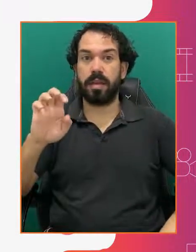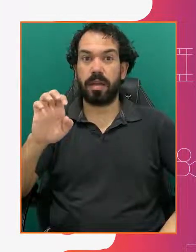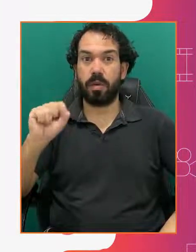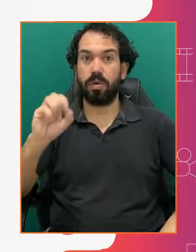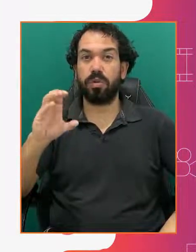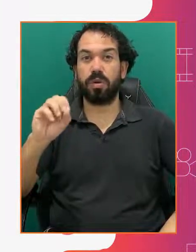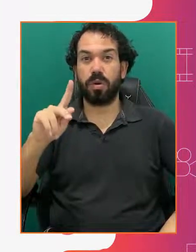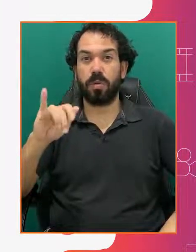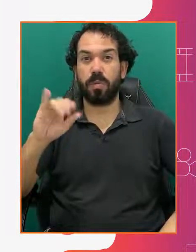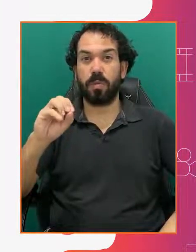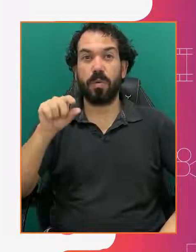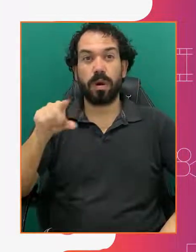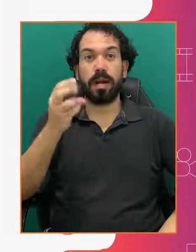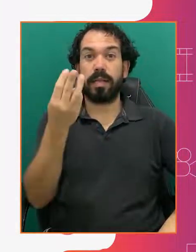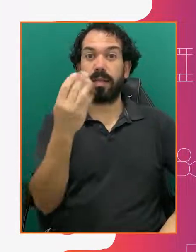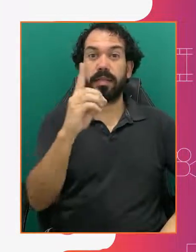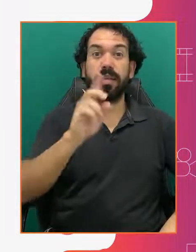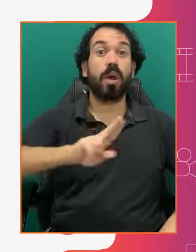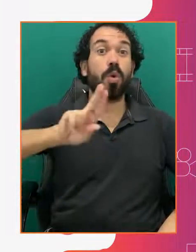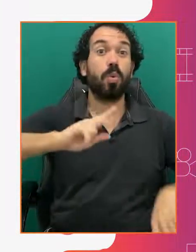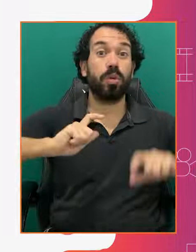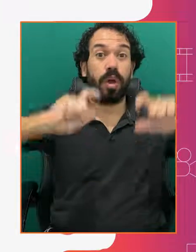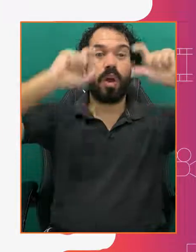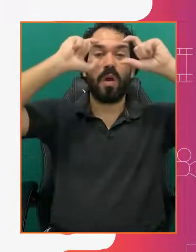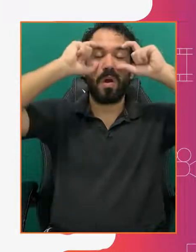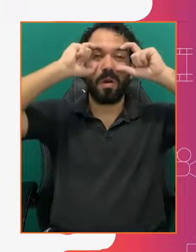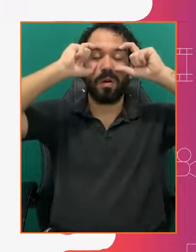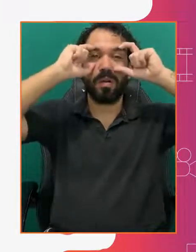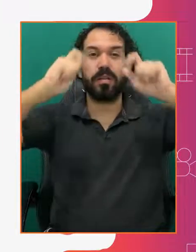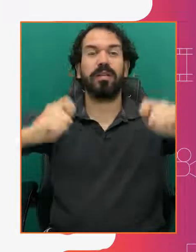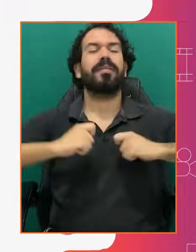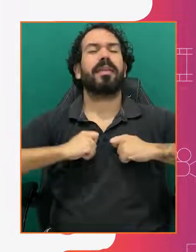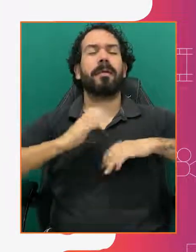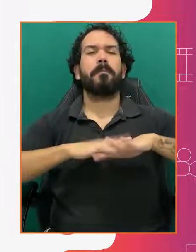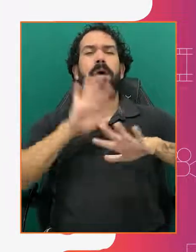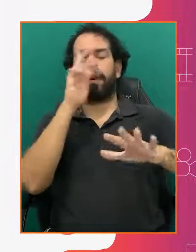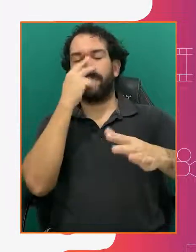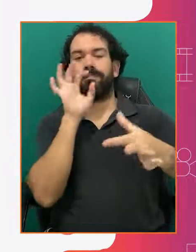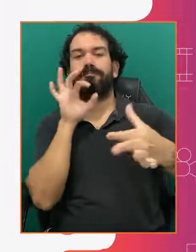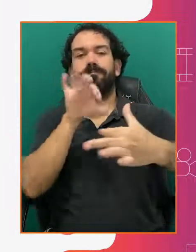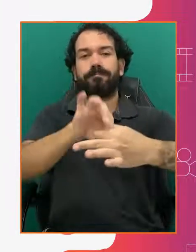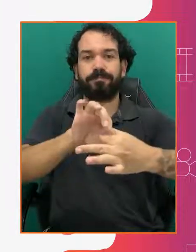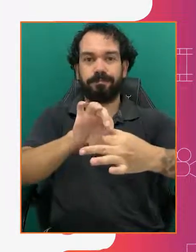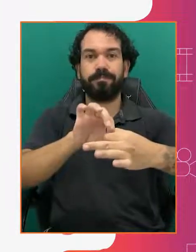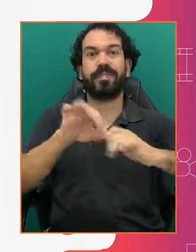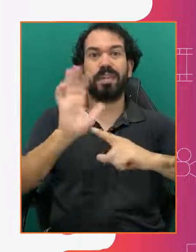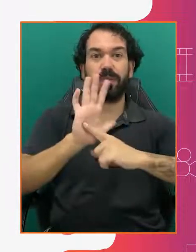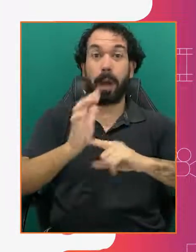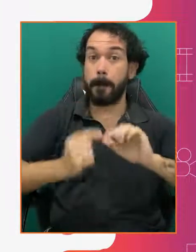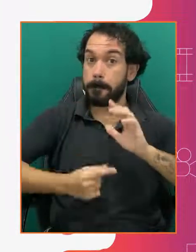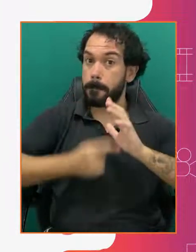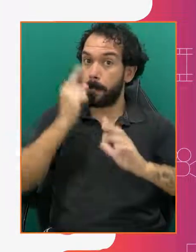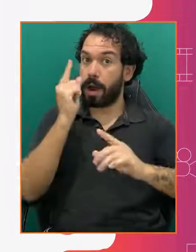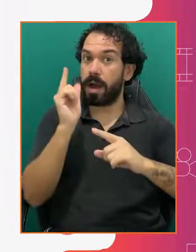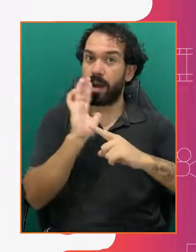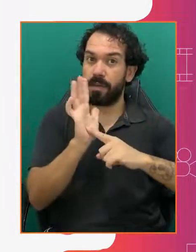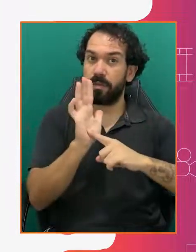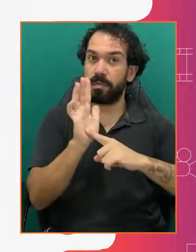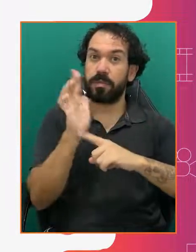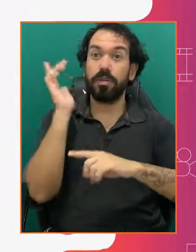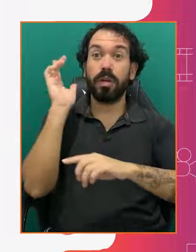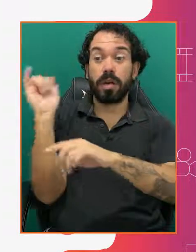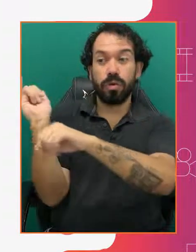animações em 3D em que se usa óculos para dar uma sensação mais imersiva. O primeiro filme